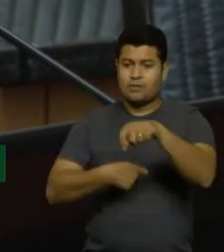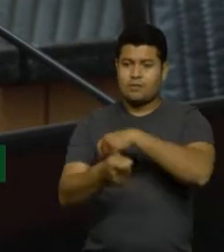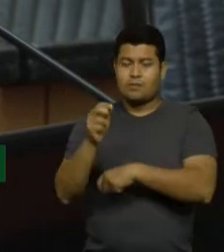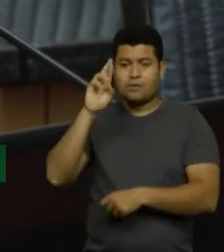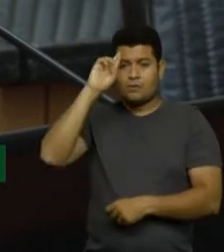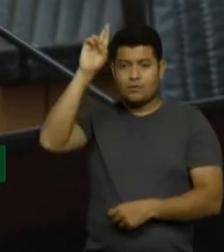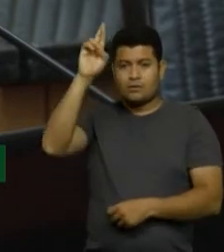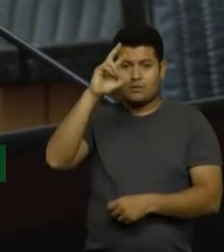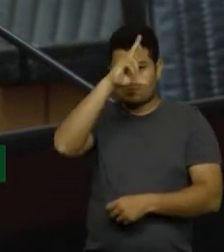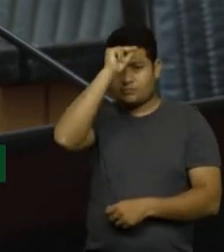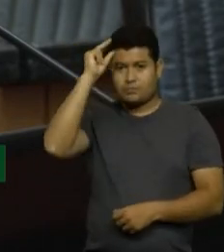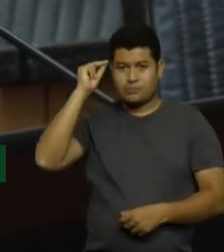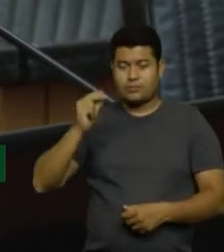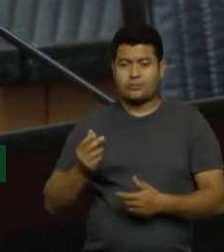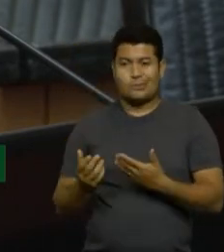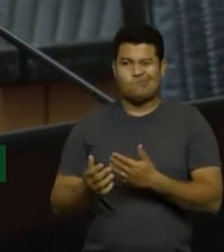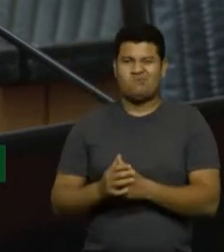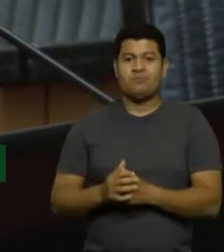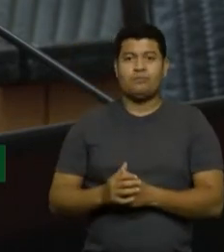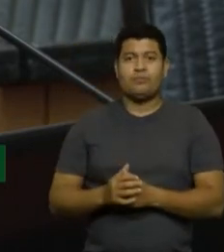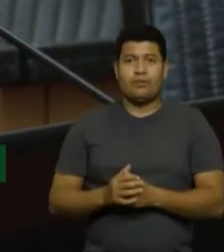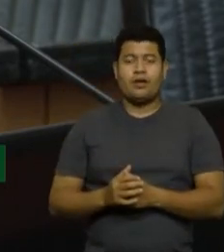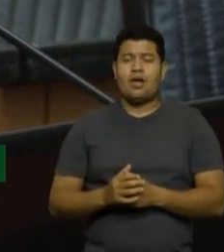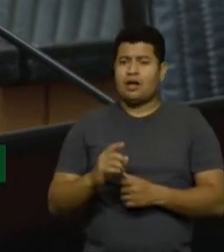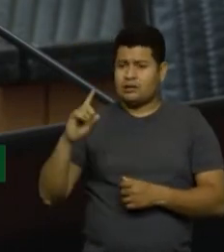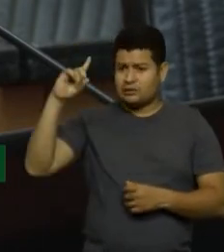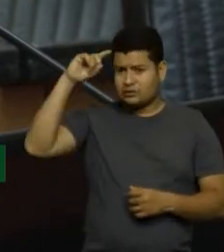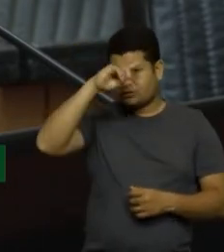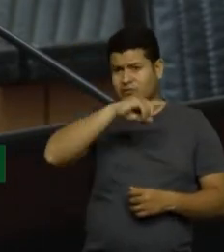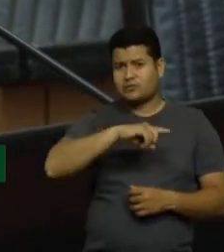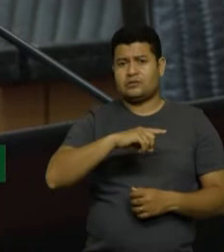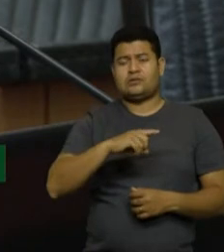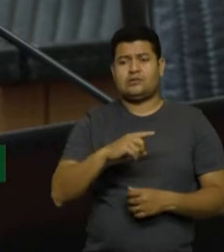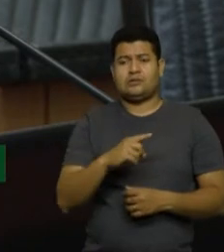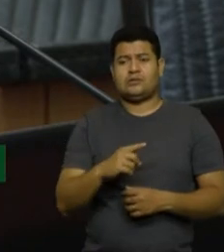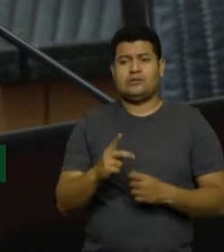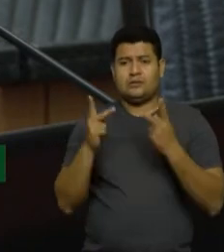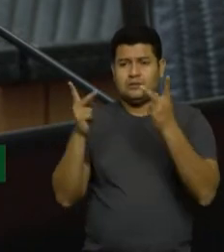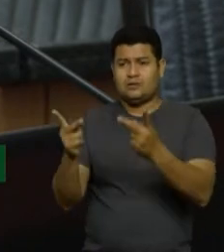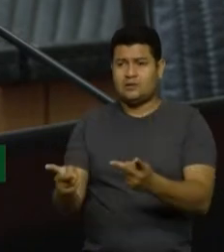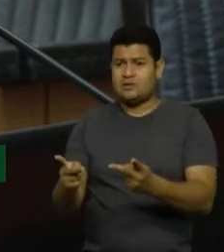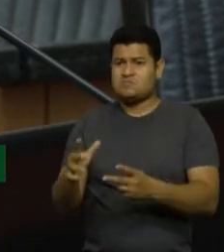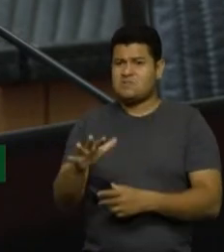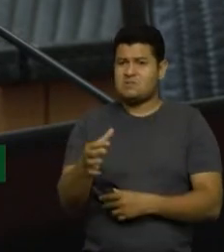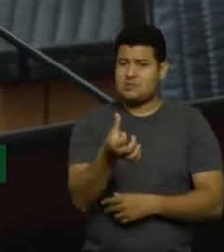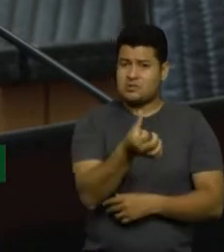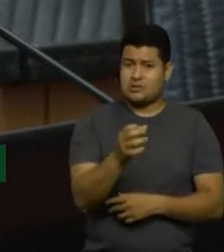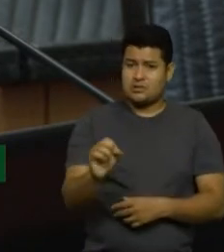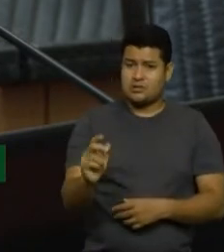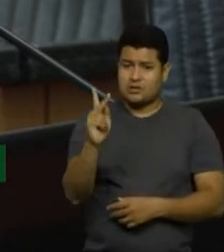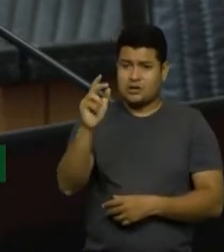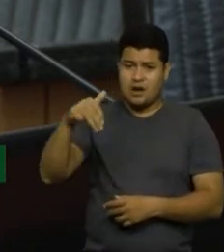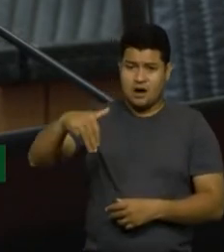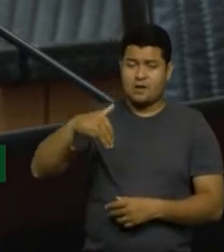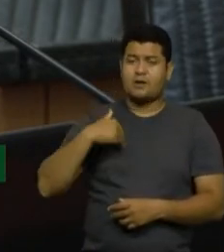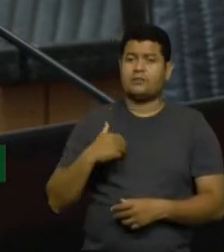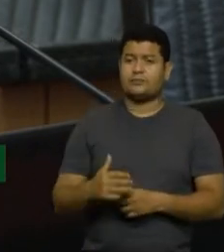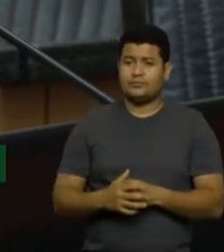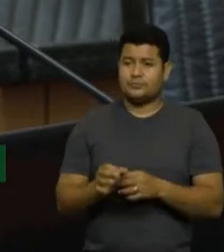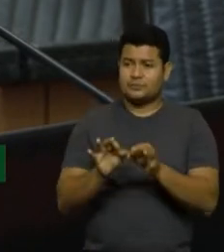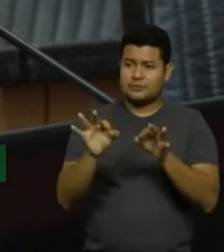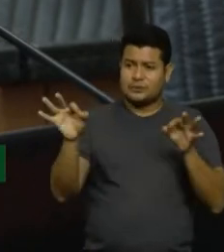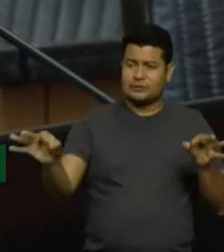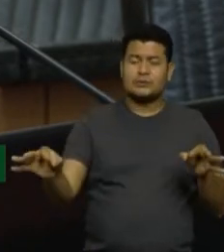Bedão Batista, que era sacrificoso para mandar uma patrola quase 60 quilômetros de Bedão, de Campos Novos até Bedão